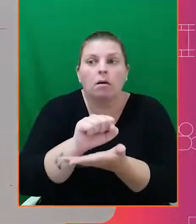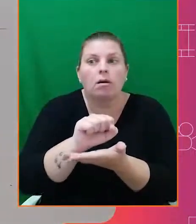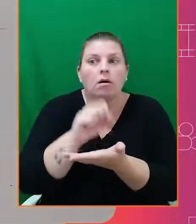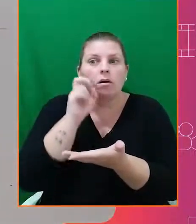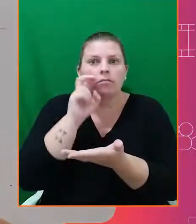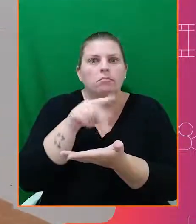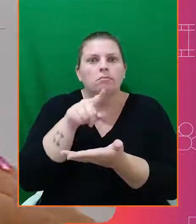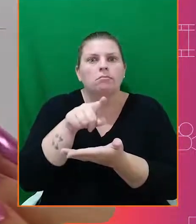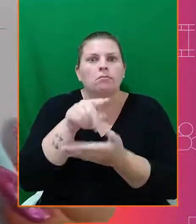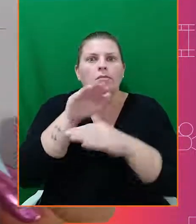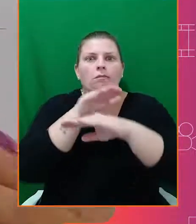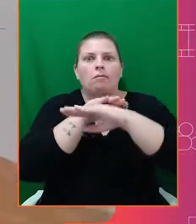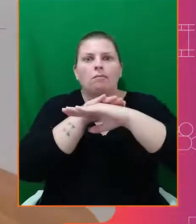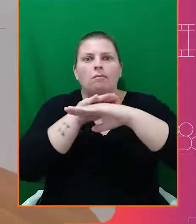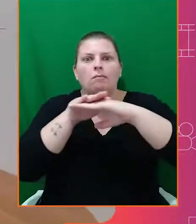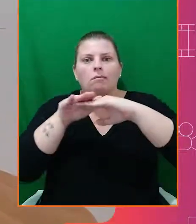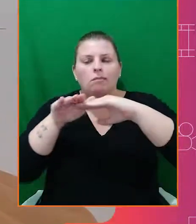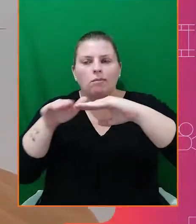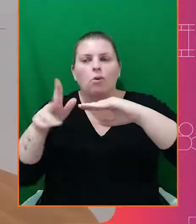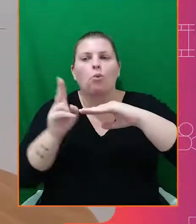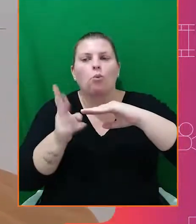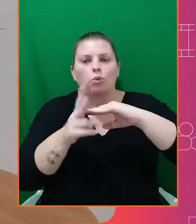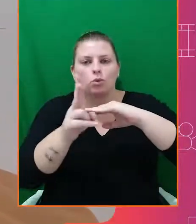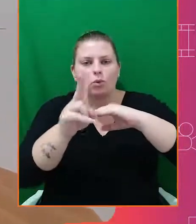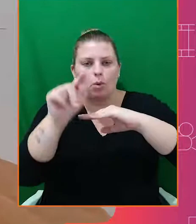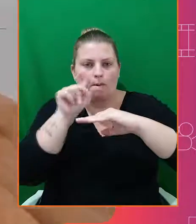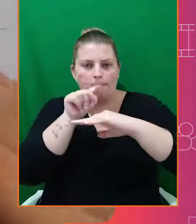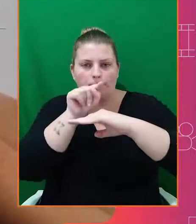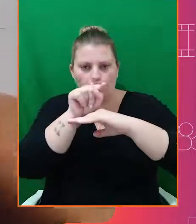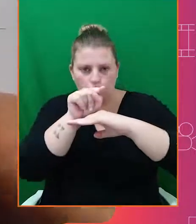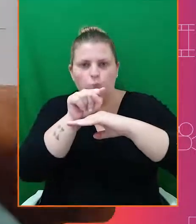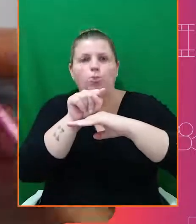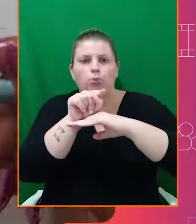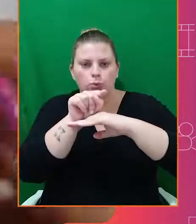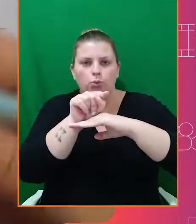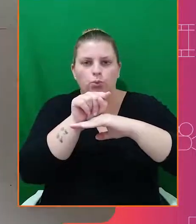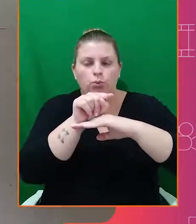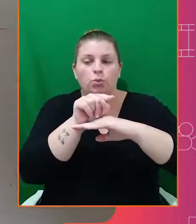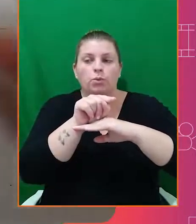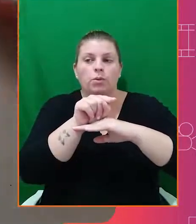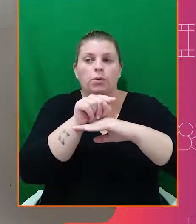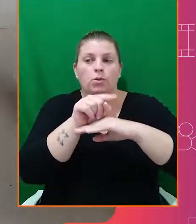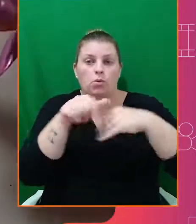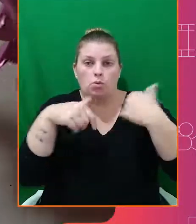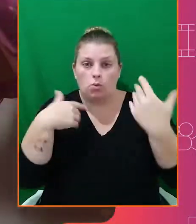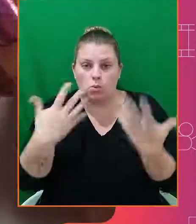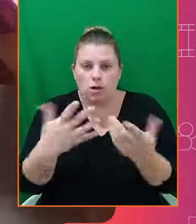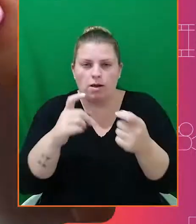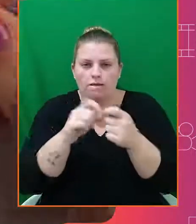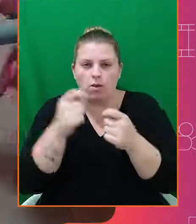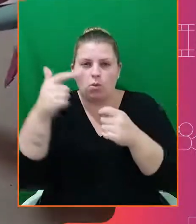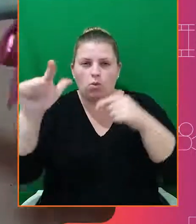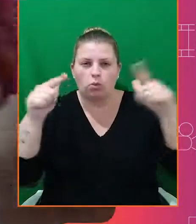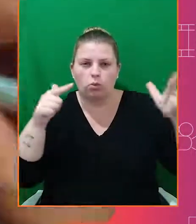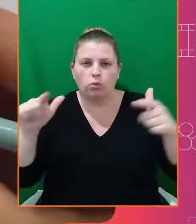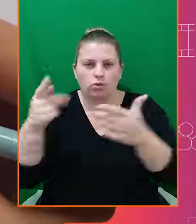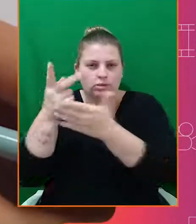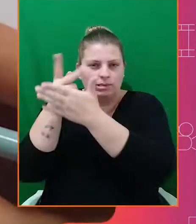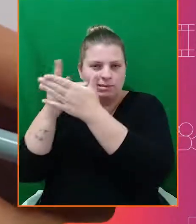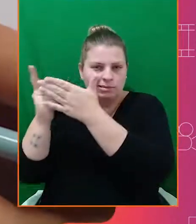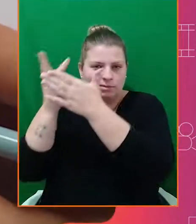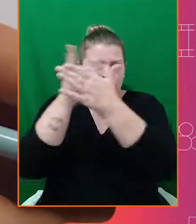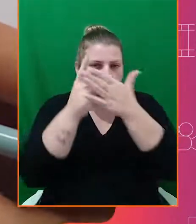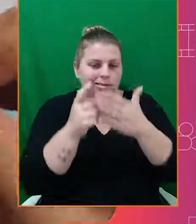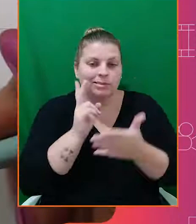eu deixei a linha do horizonte e também o ponto de fuga, uma vez que quando eu for fazer outros desenhos, eu